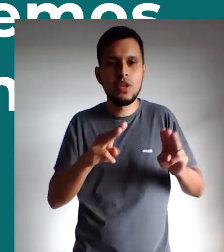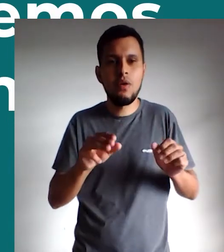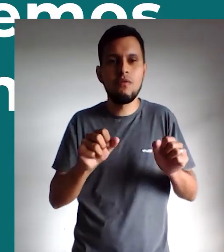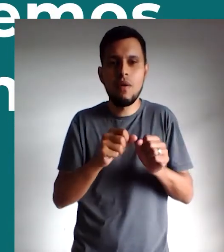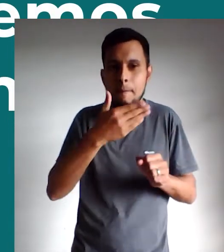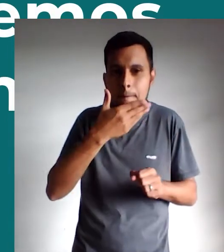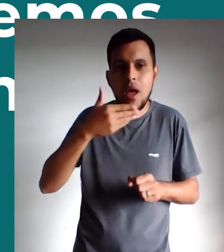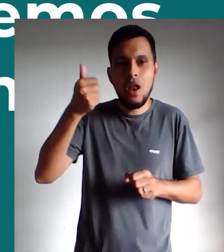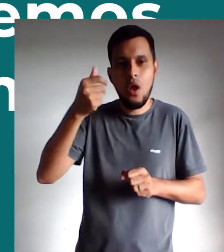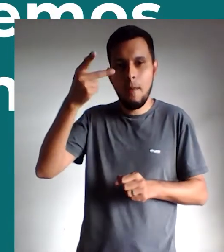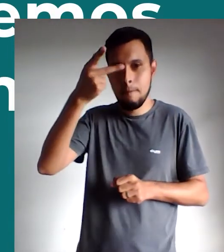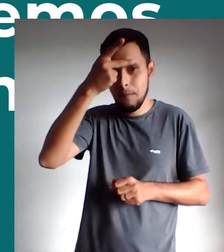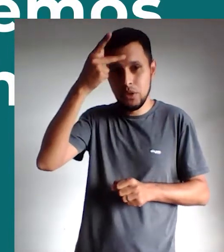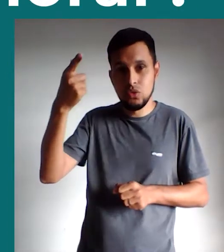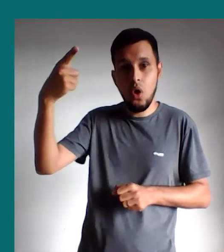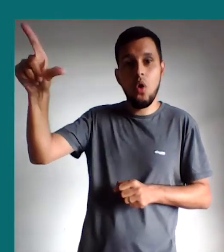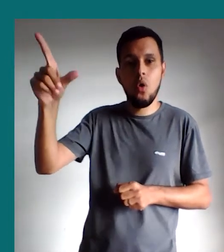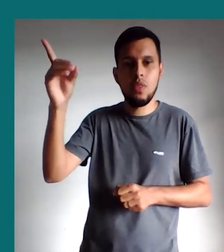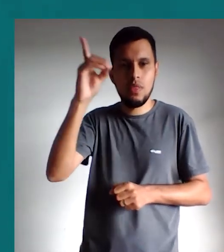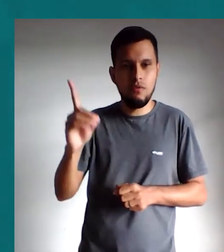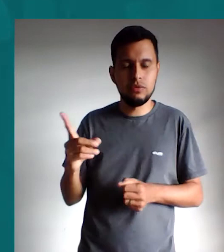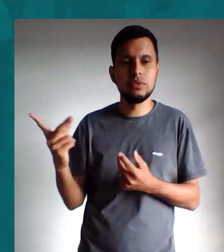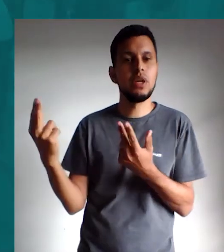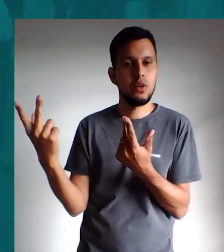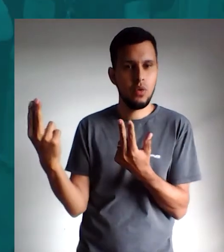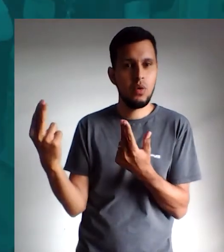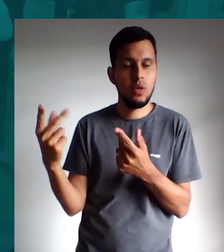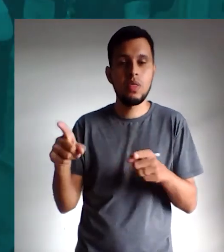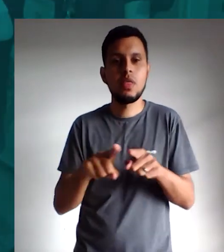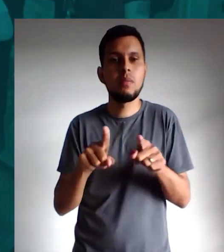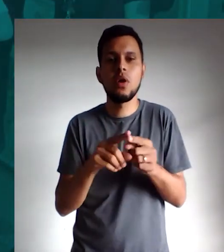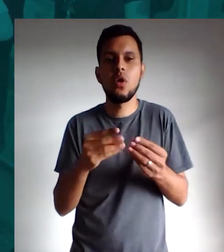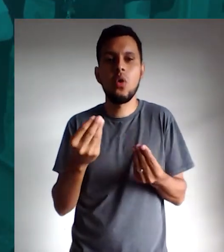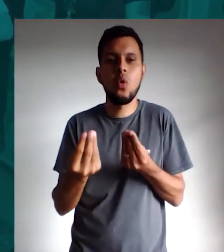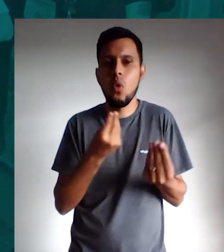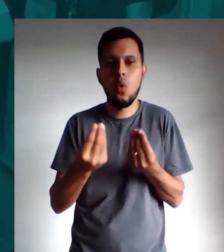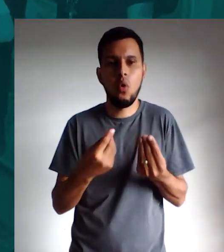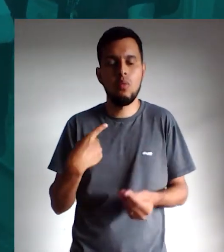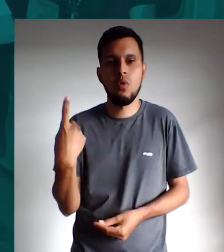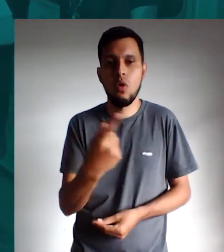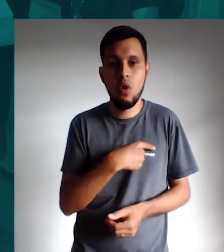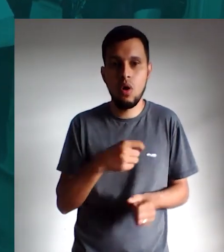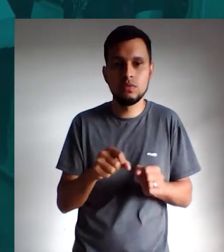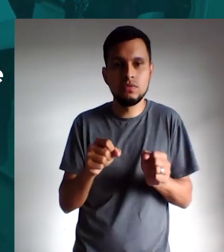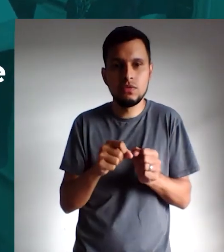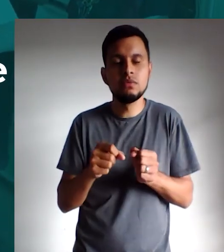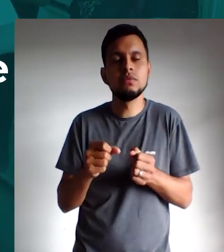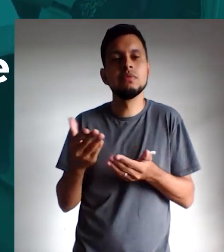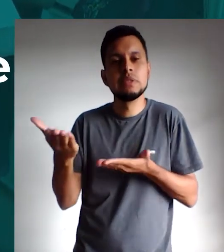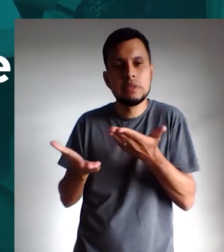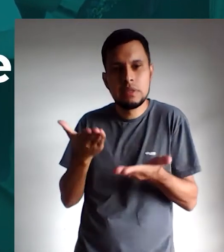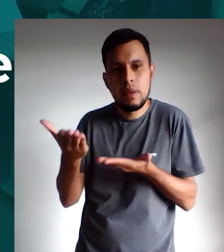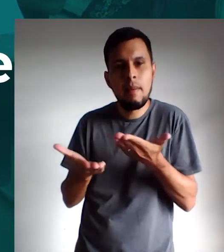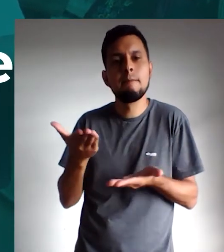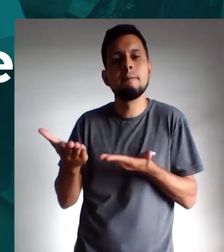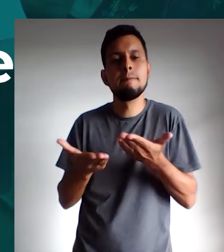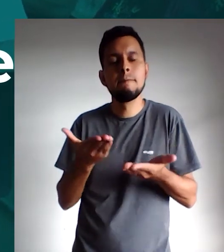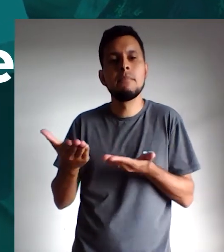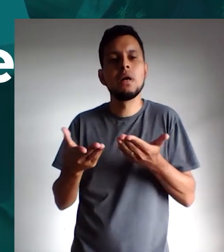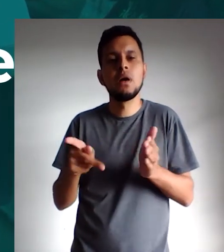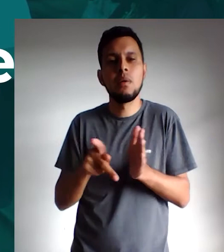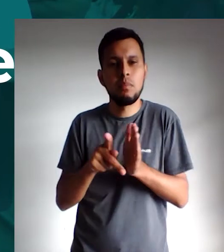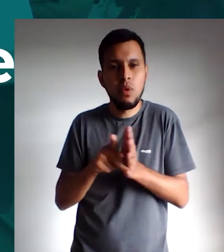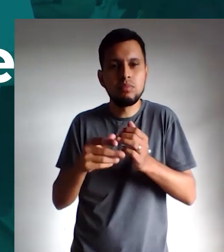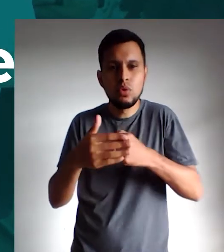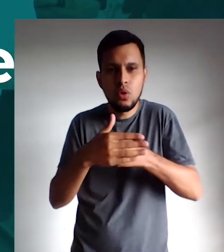uma deficiência igual a ela, e também como é que a gente pode tratar e melhorar o nosso atendimento,